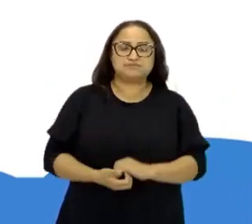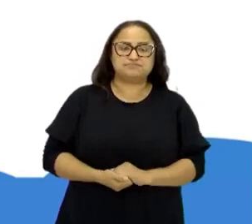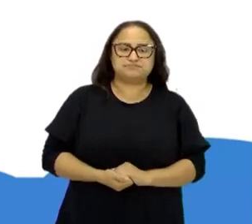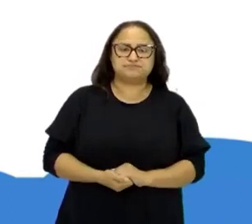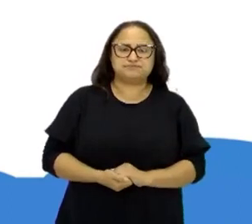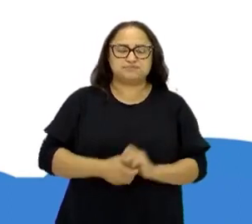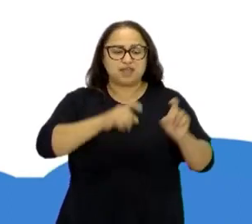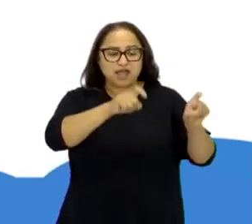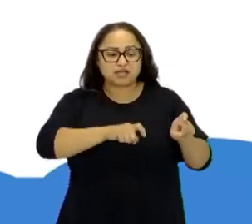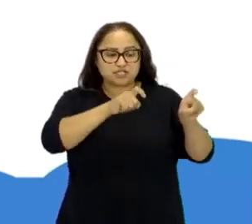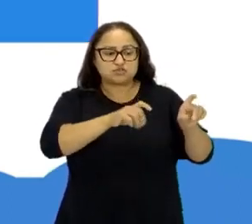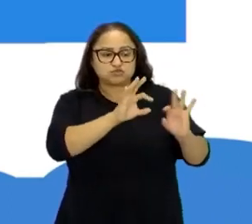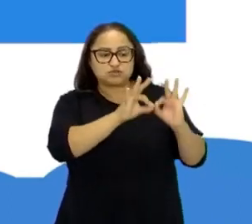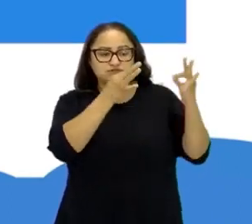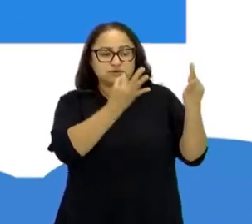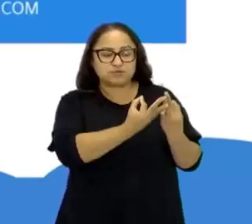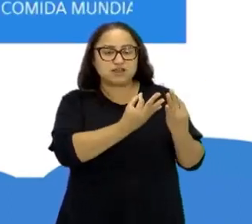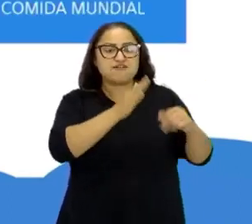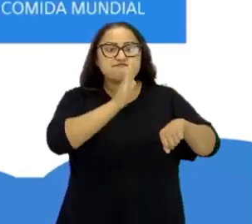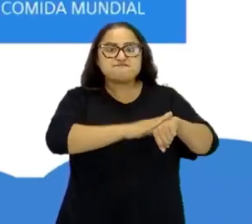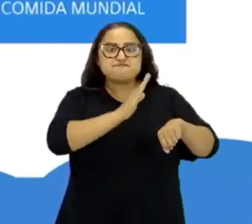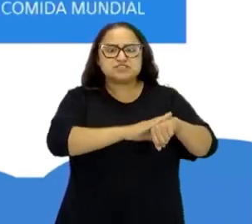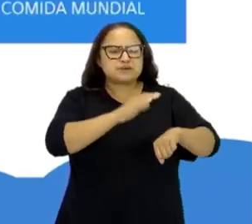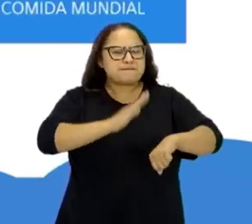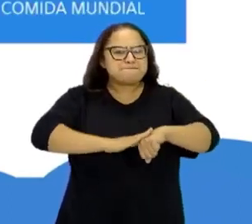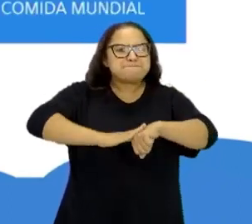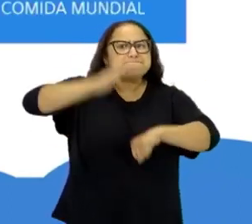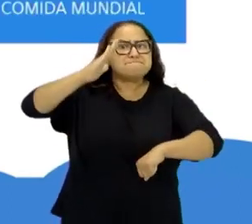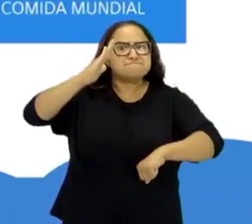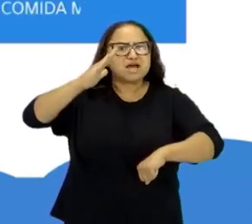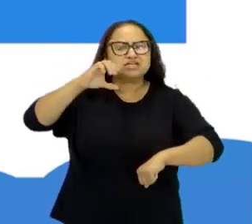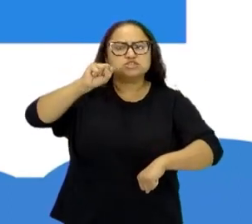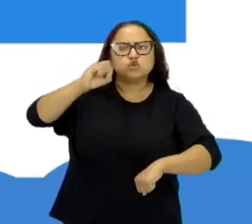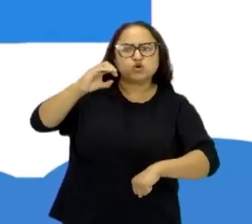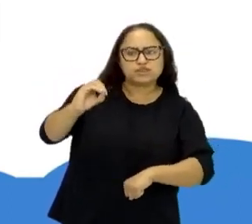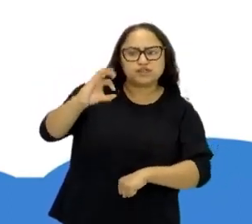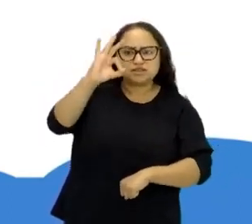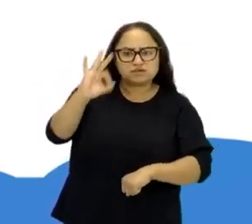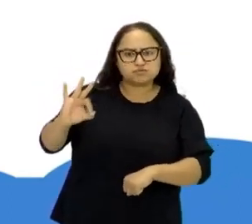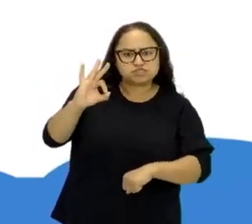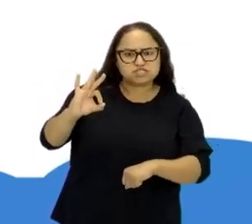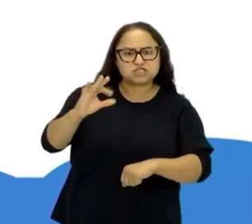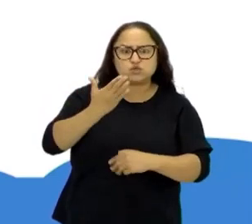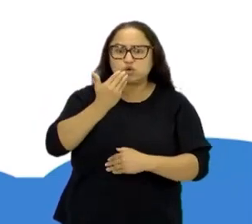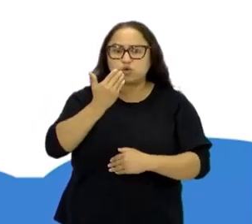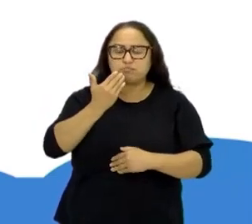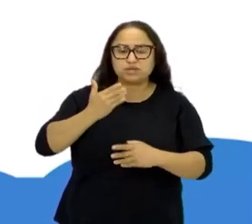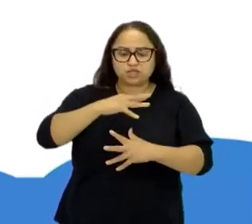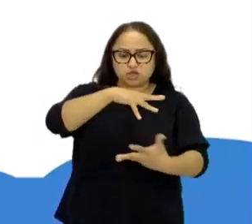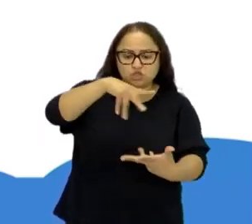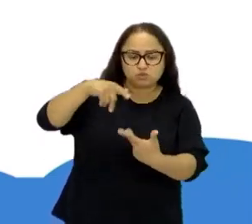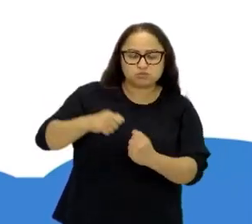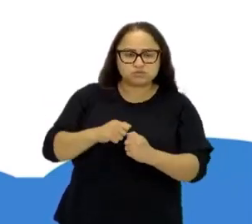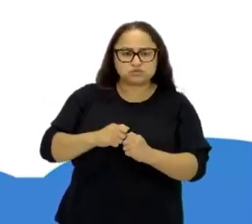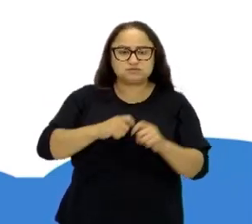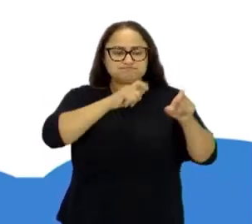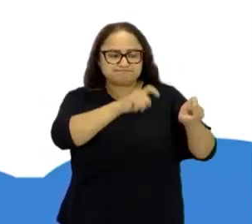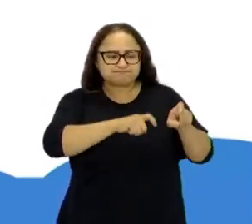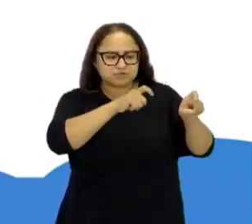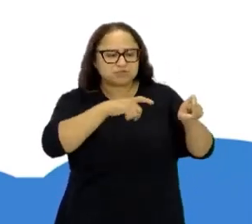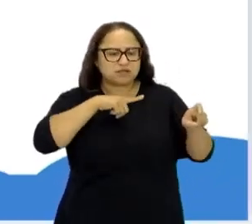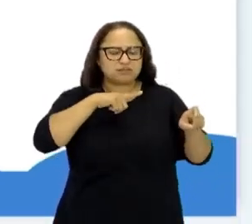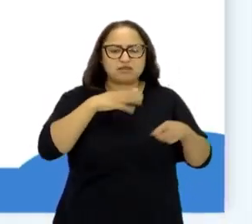A agricultura familiar produz mais de 80% da comida do mundo. Essas famílias que cultivam